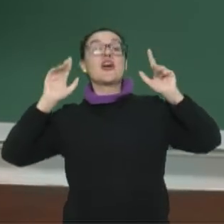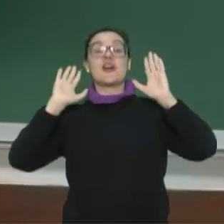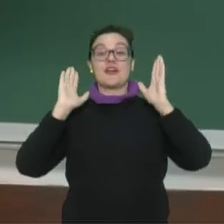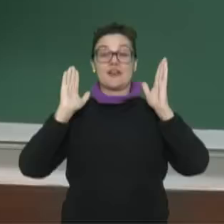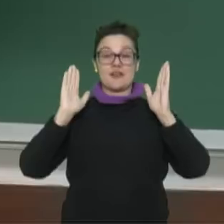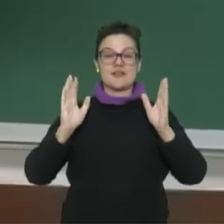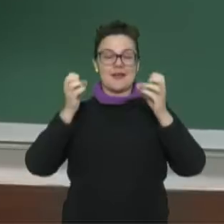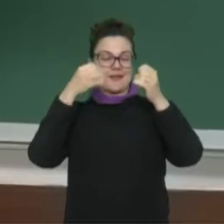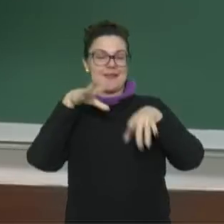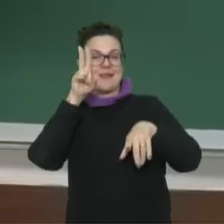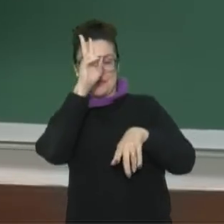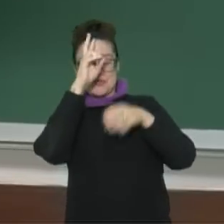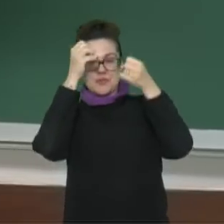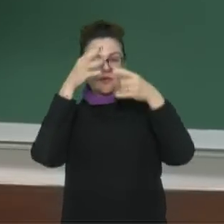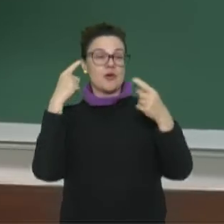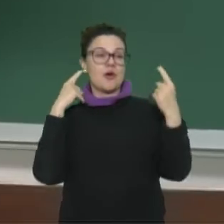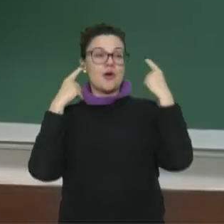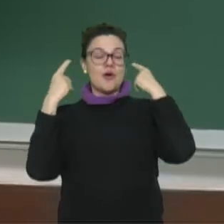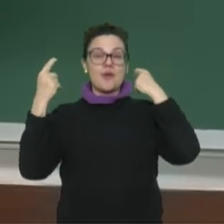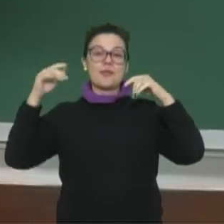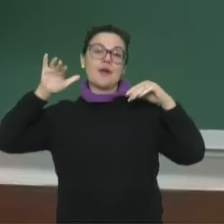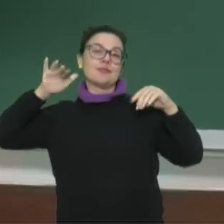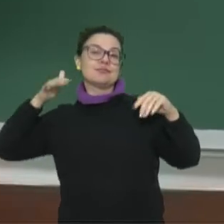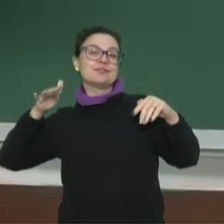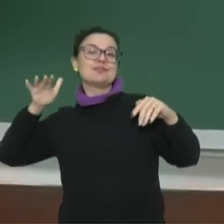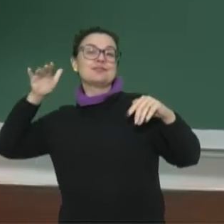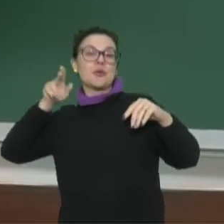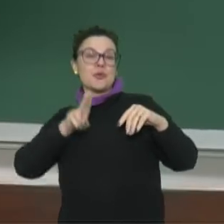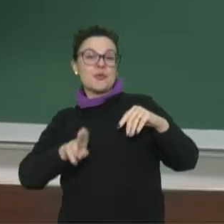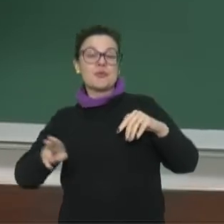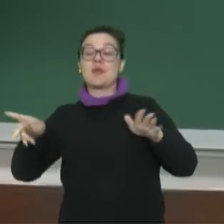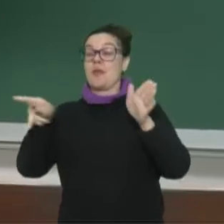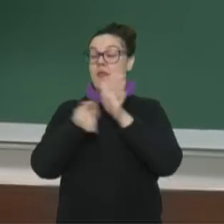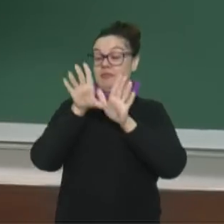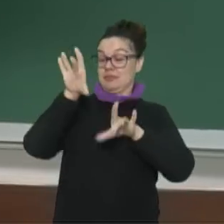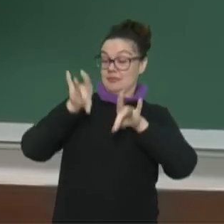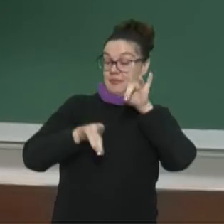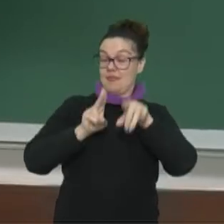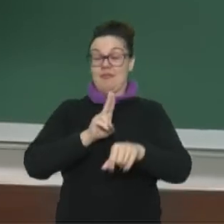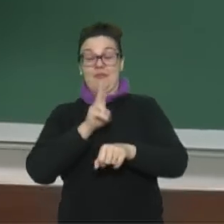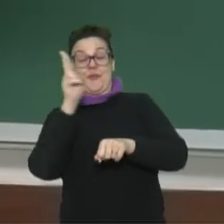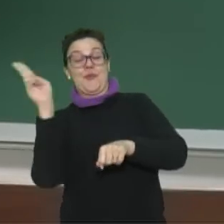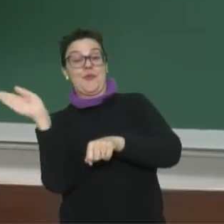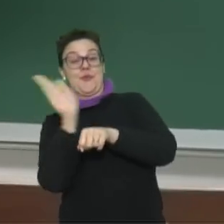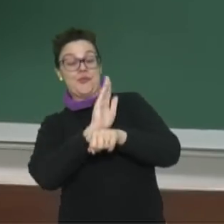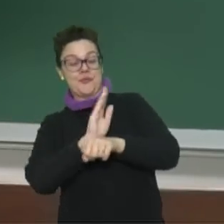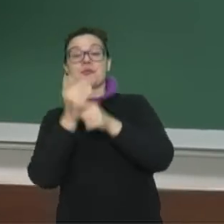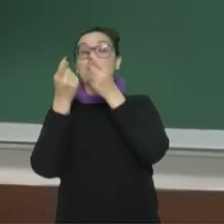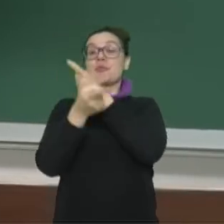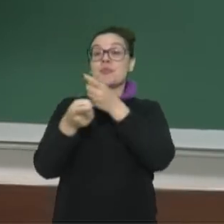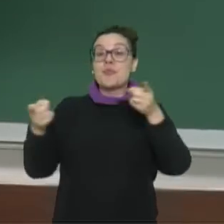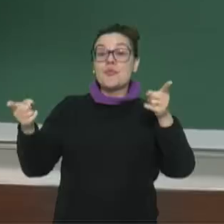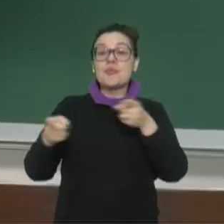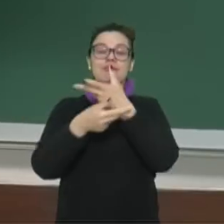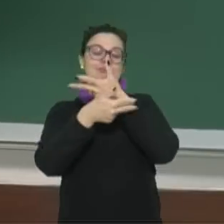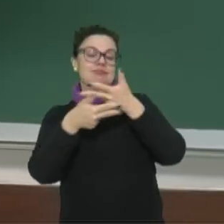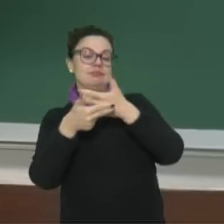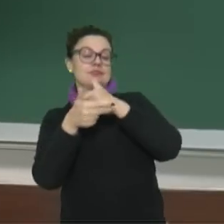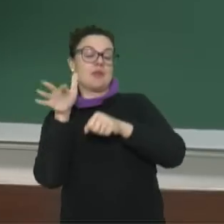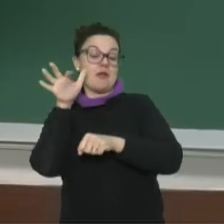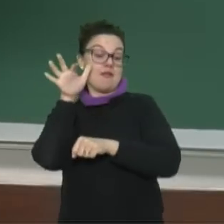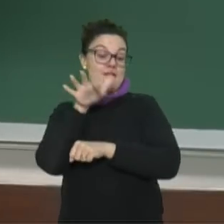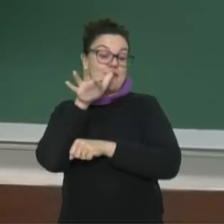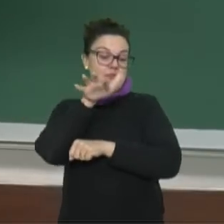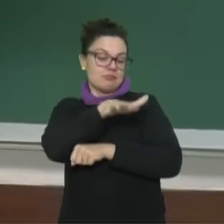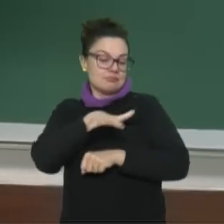sobre sonoplastia, lembra? Que é o som que a gente usa, por exemplo, num espetáculo de teatro ou filme, músicas, né, que interferem